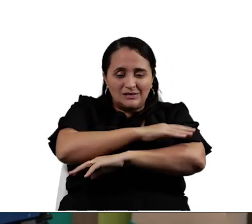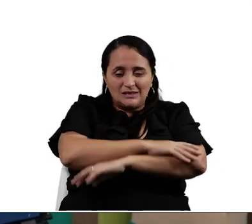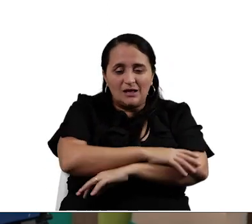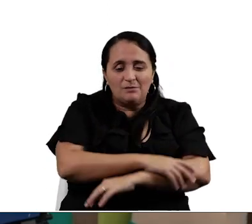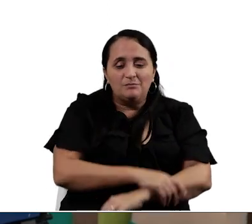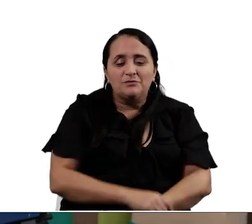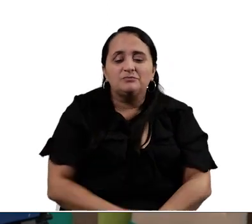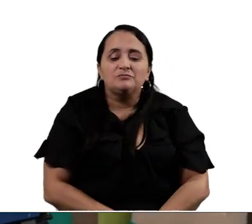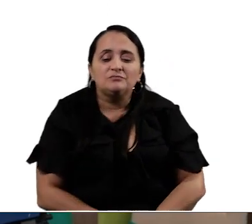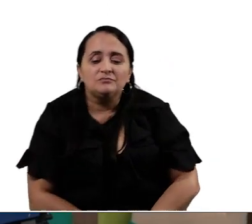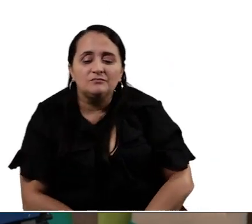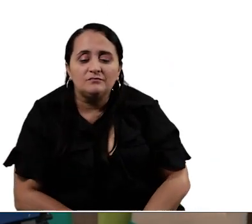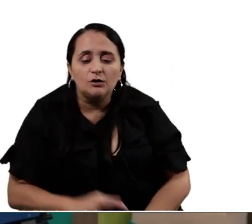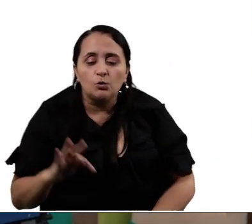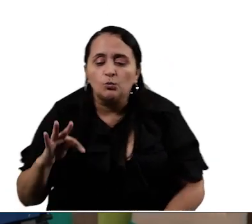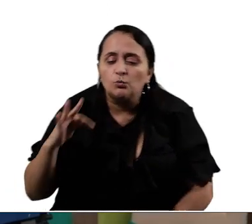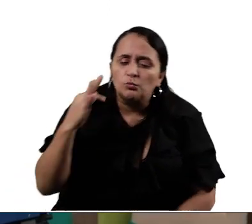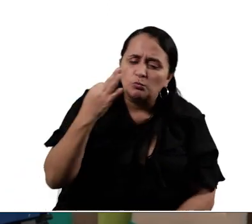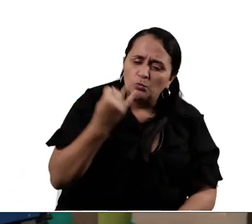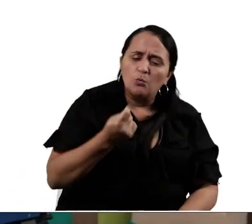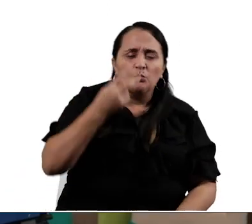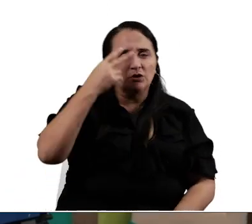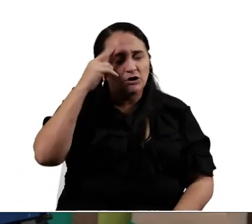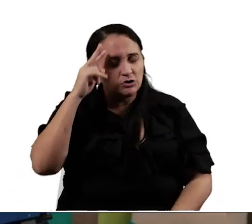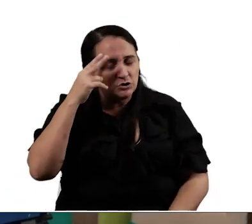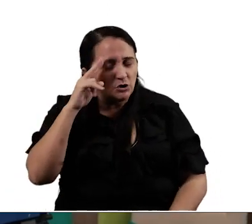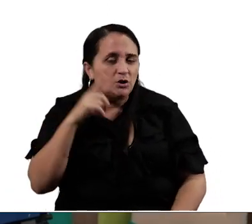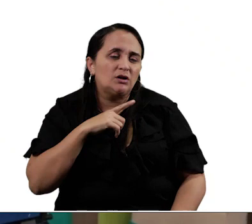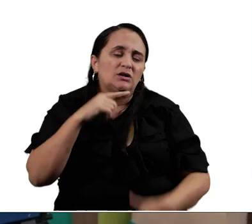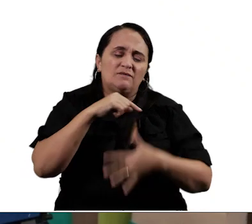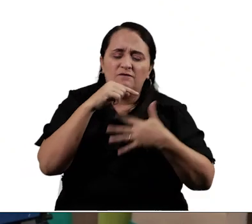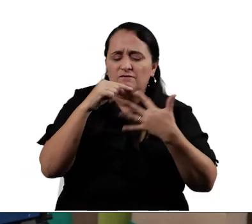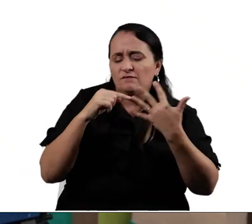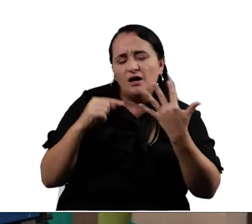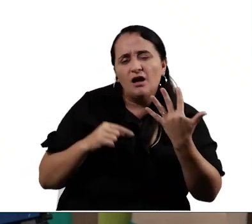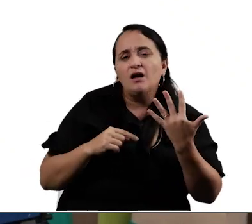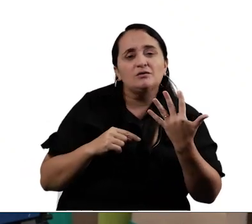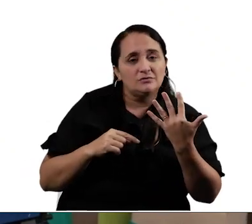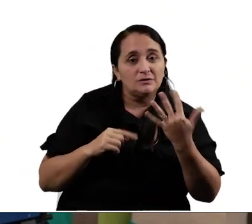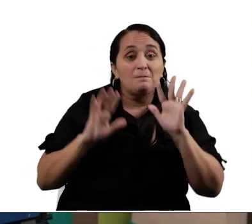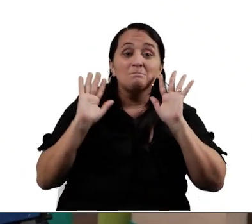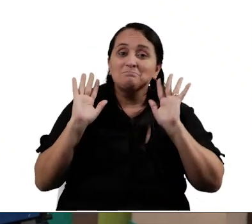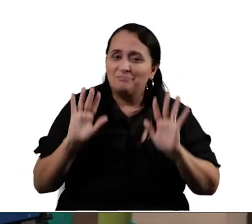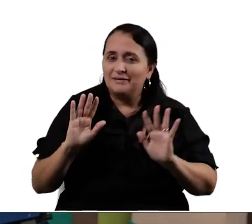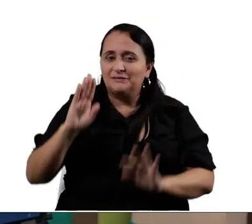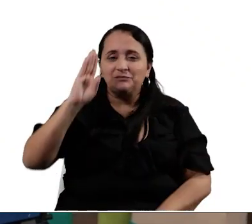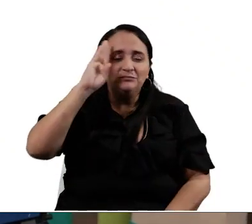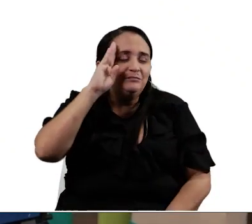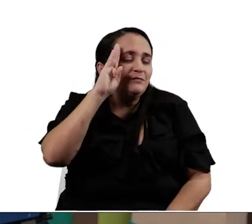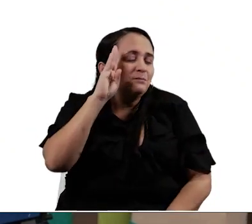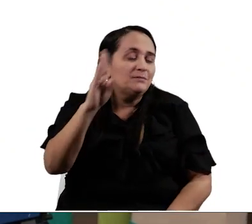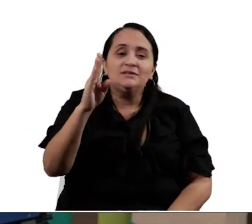bem. A história toda teve vários personagens, né? Teve o urubu, teve os passarinhos. Só que a história